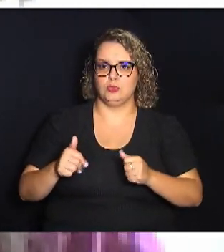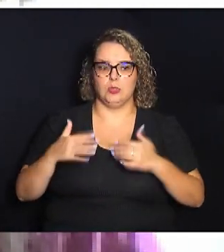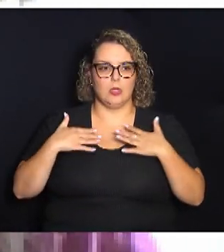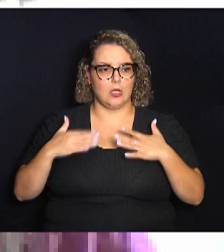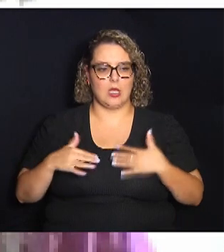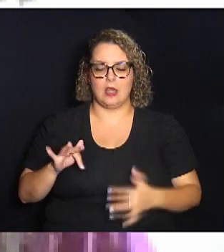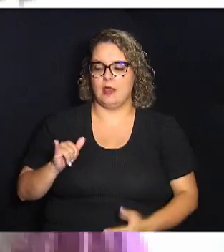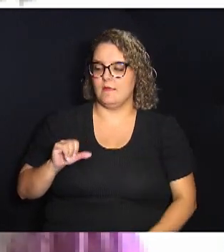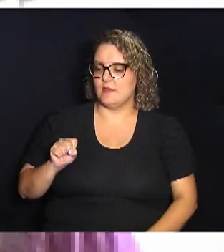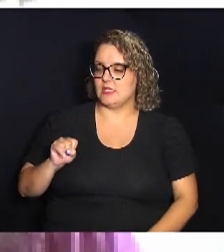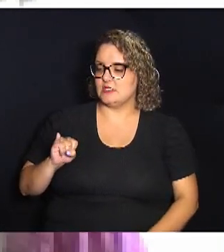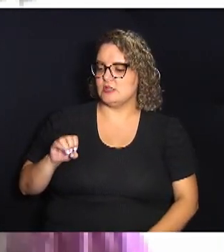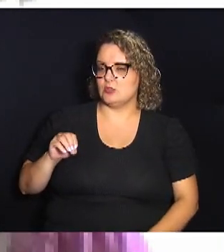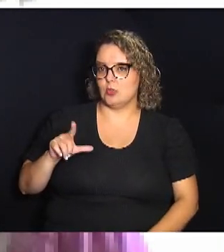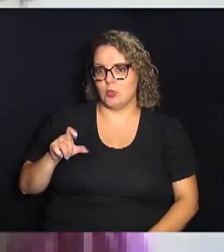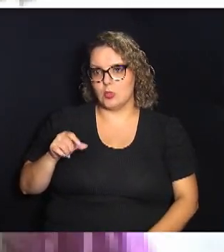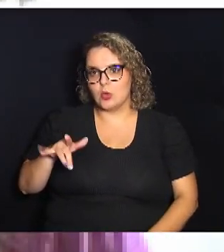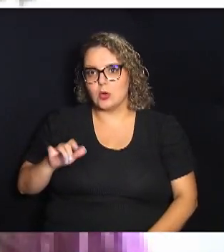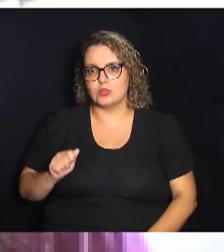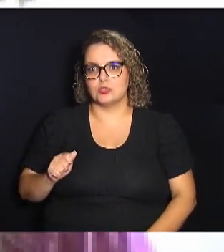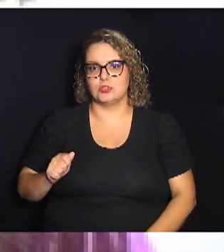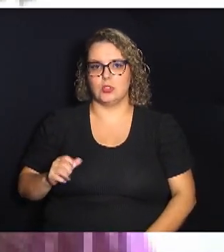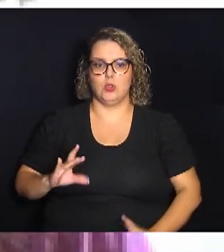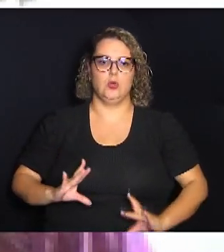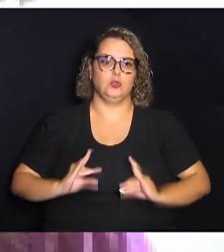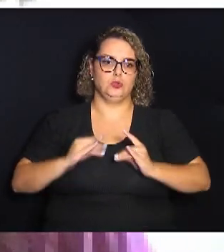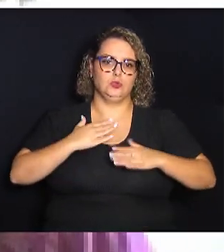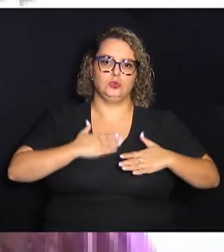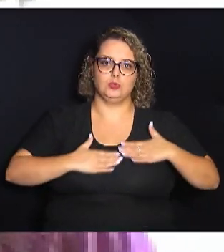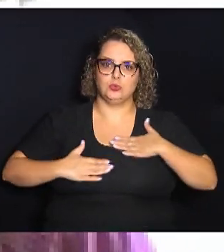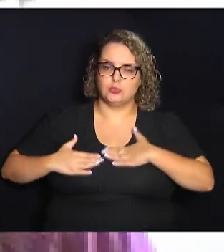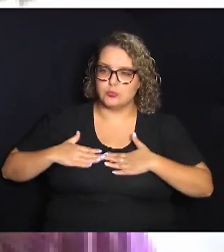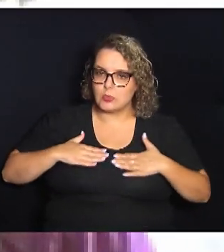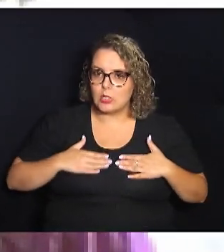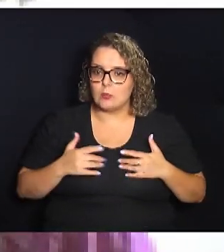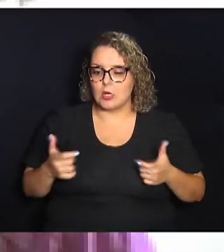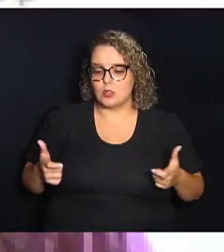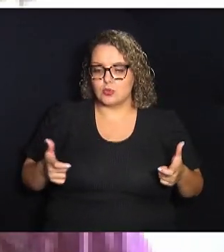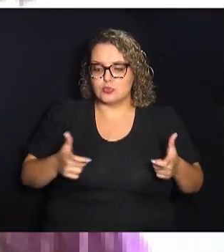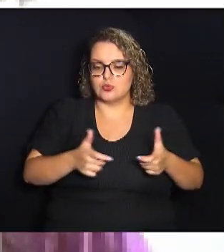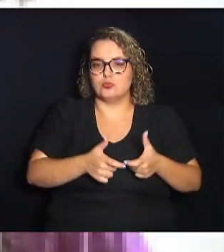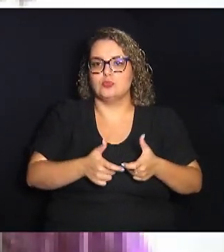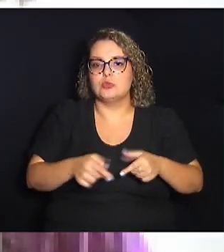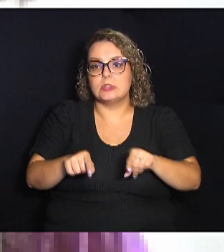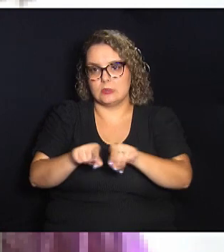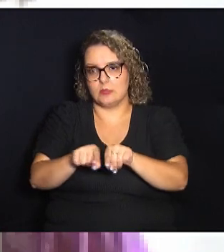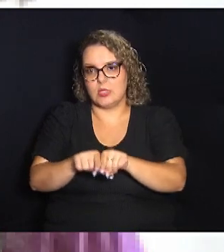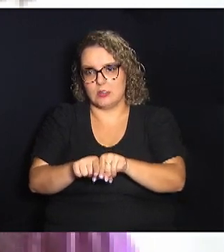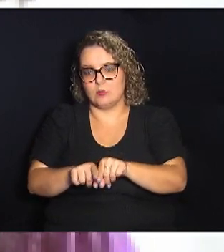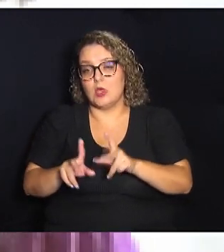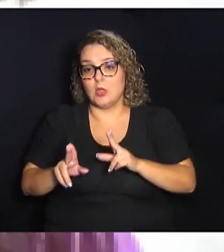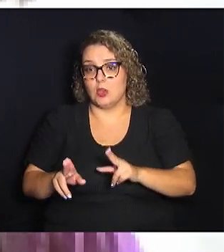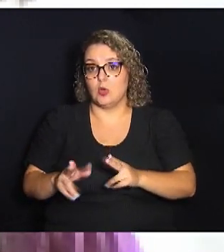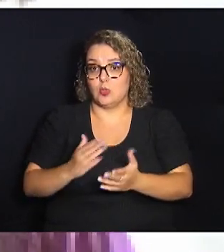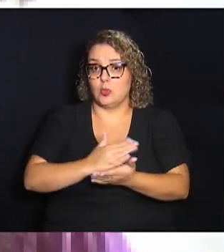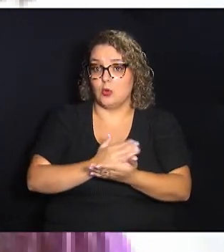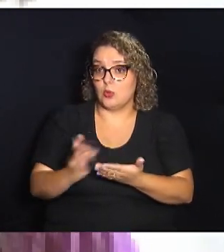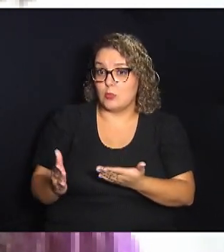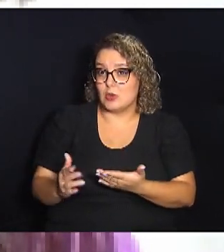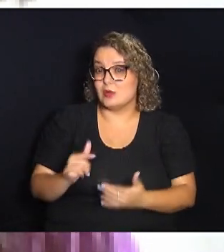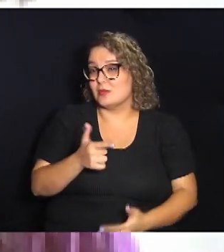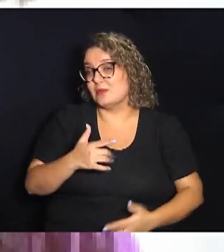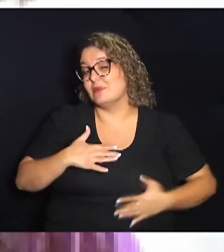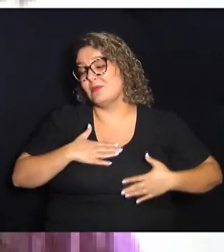fisiológica. Então, os hormônios do prazer, eles começam a ser rebaixados também, né? E na medida em que a gente começa a não ter prazer